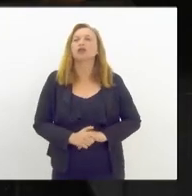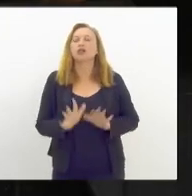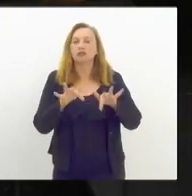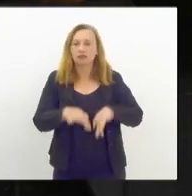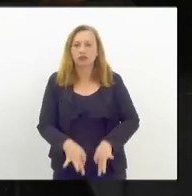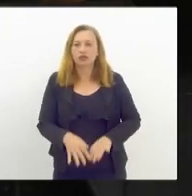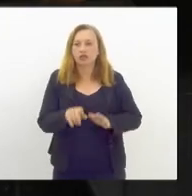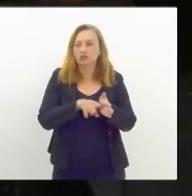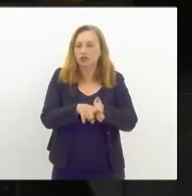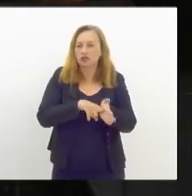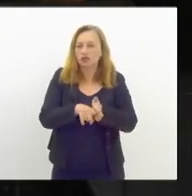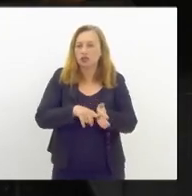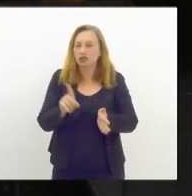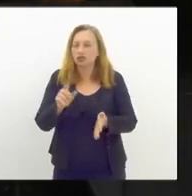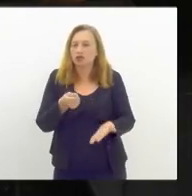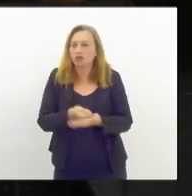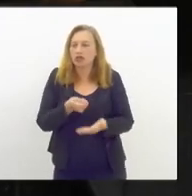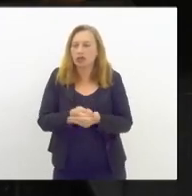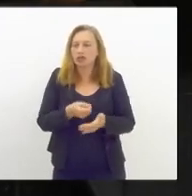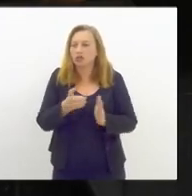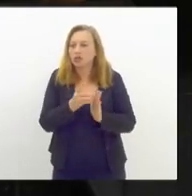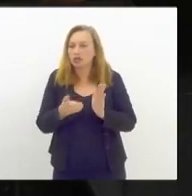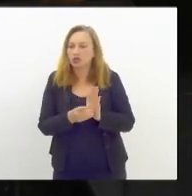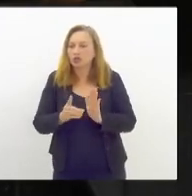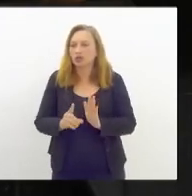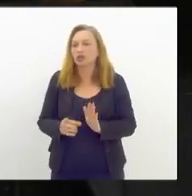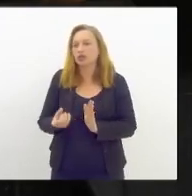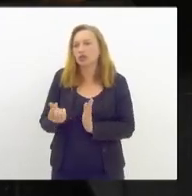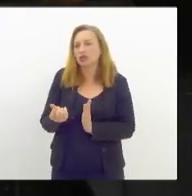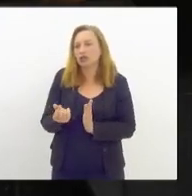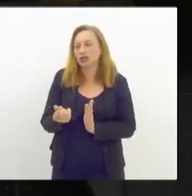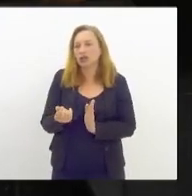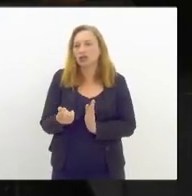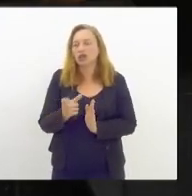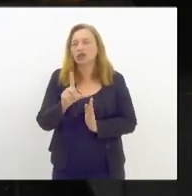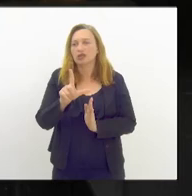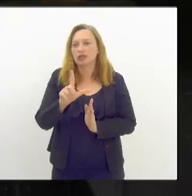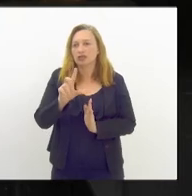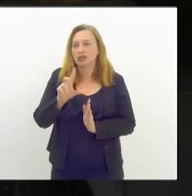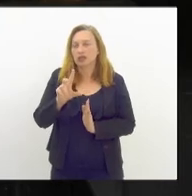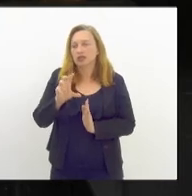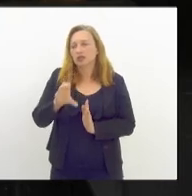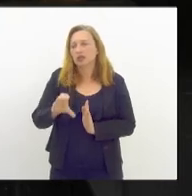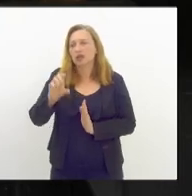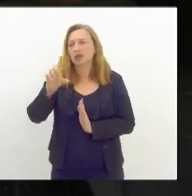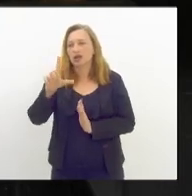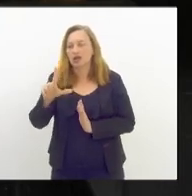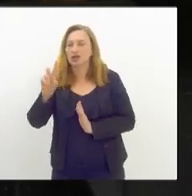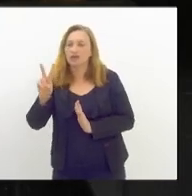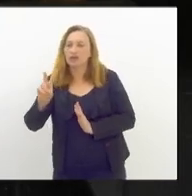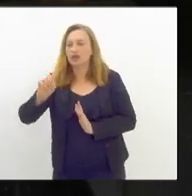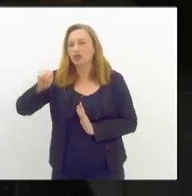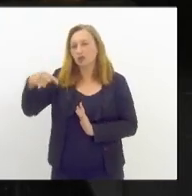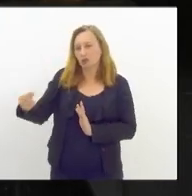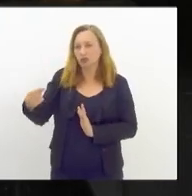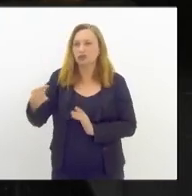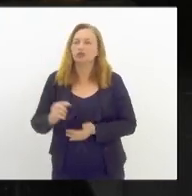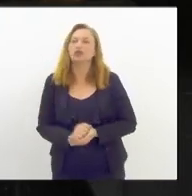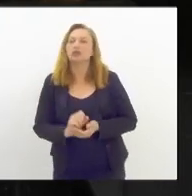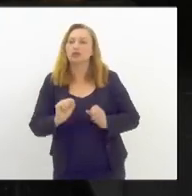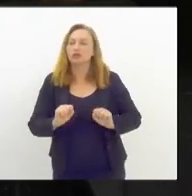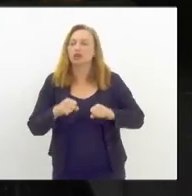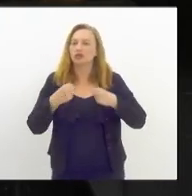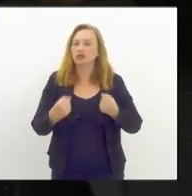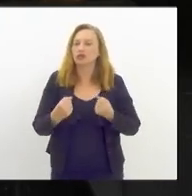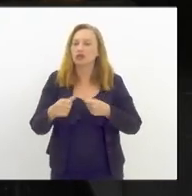da vistoria não é obrigatória do Detran e da taxa de emissão do CRLV entre outros nono defender